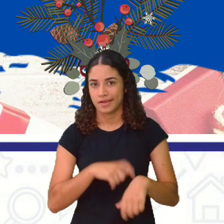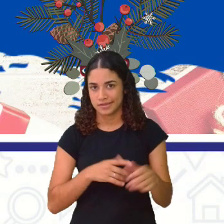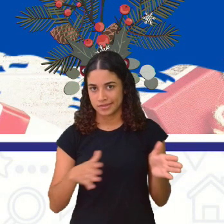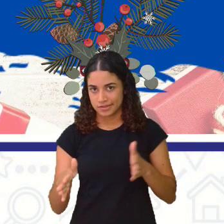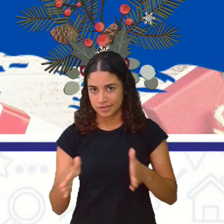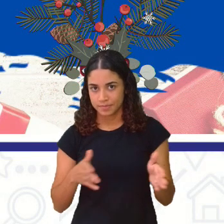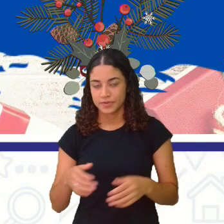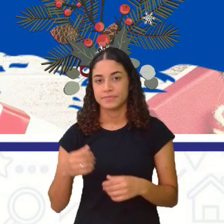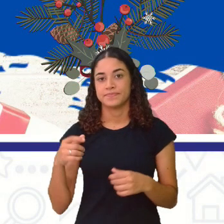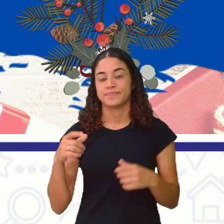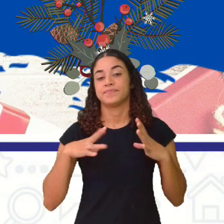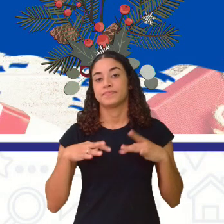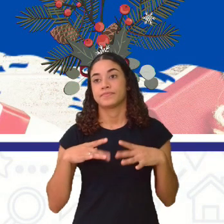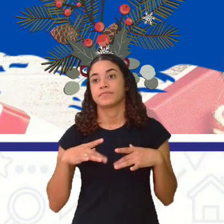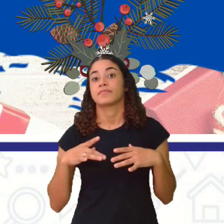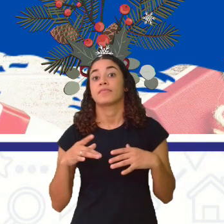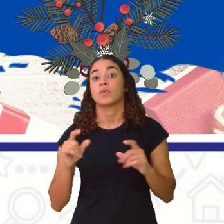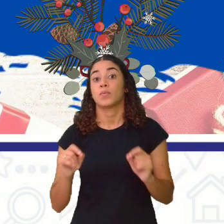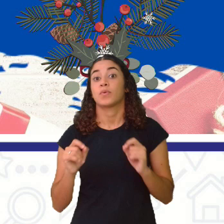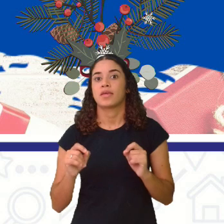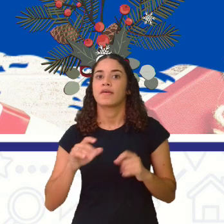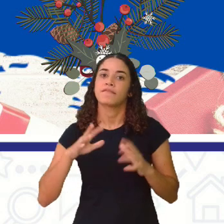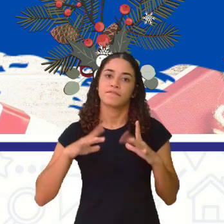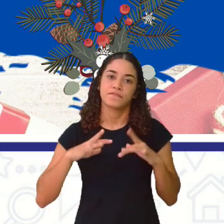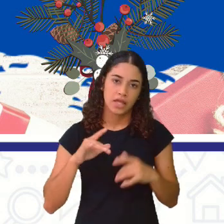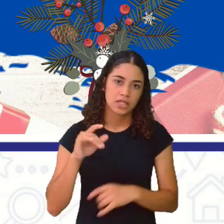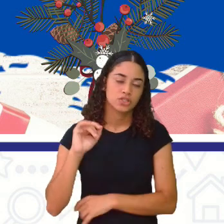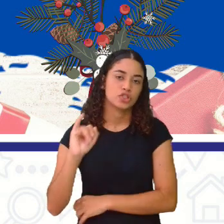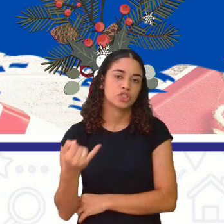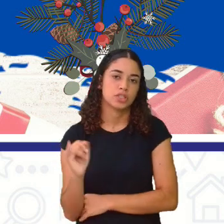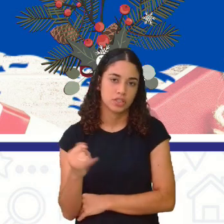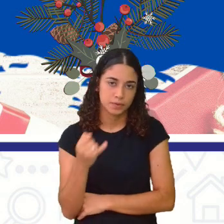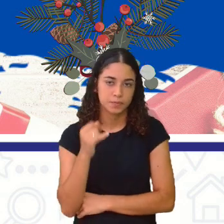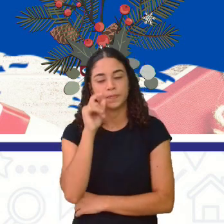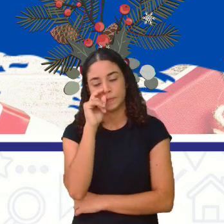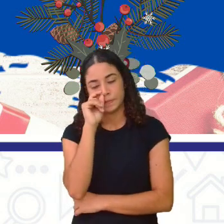né? Que no caso nossa aí, ó, as férias de janeiro, né? E